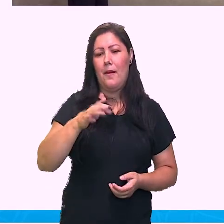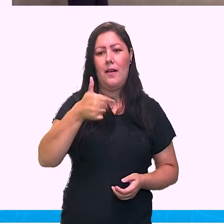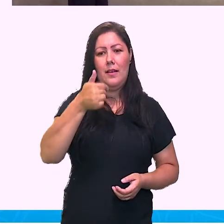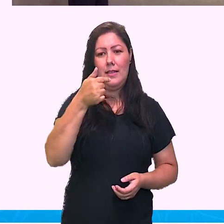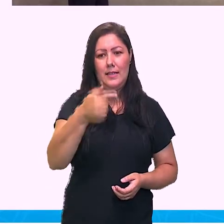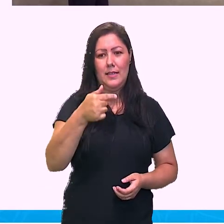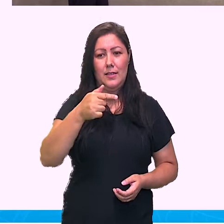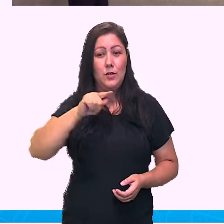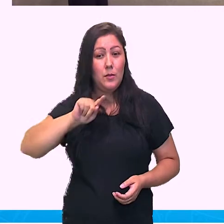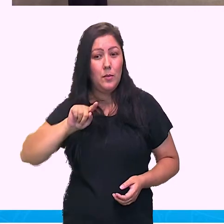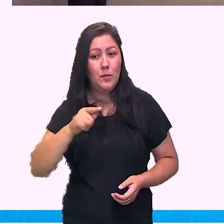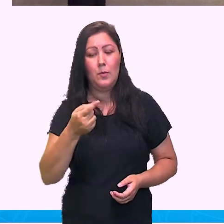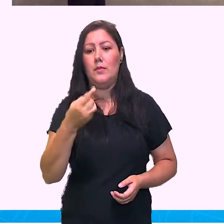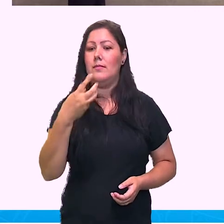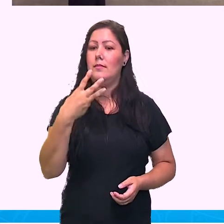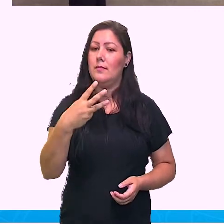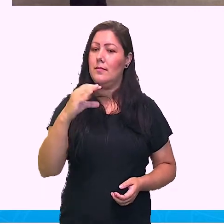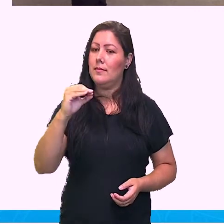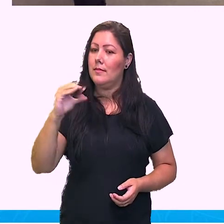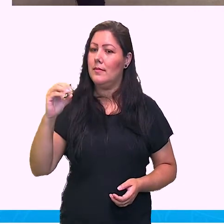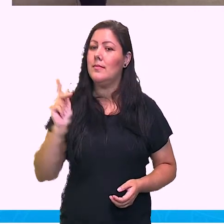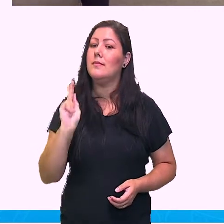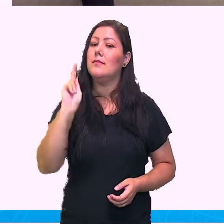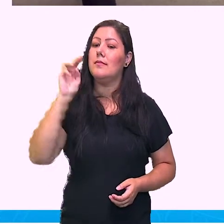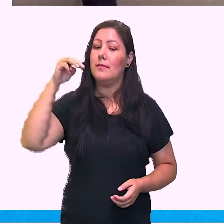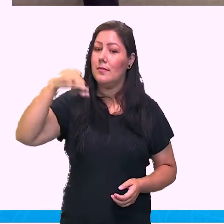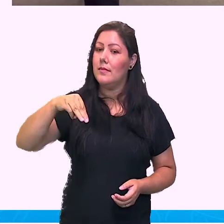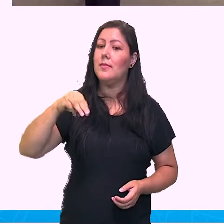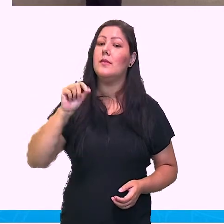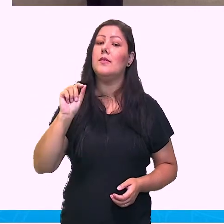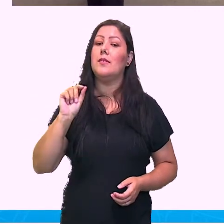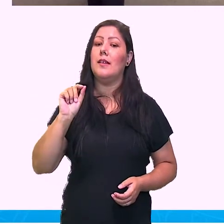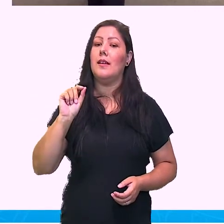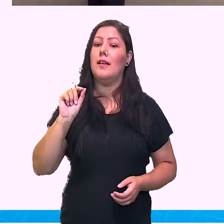quilômetros, 7.300 quilômetros de